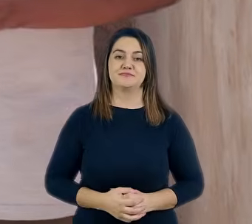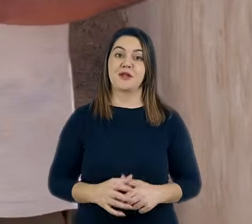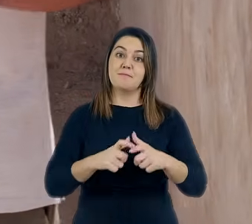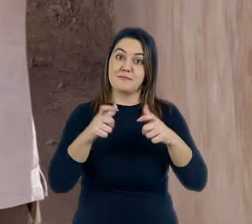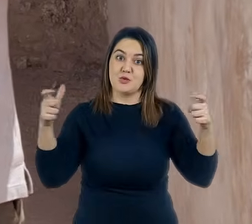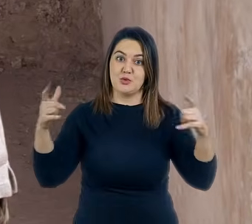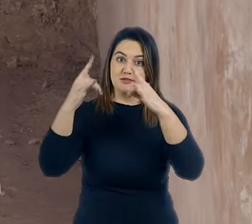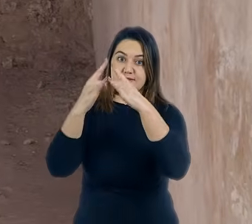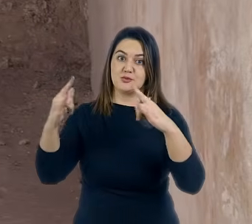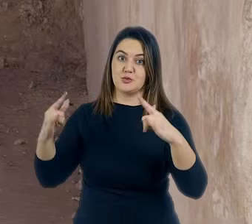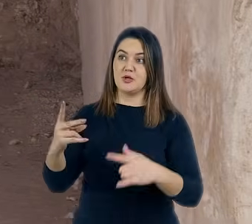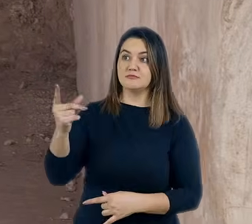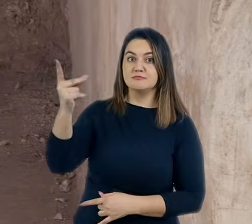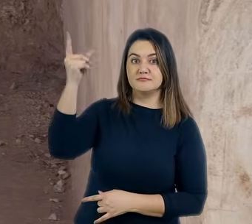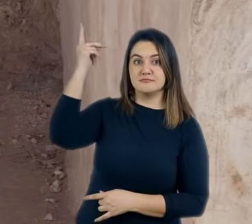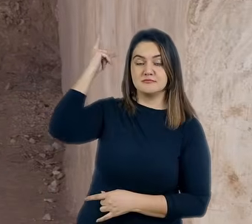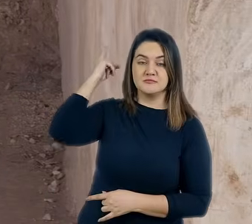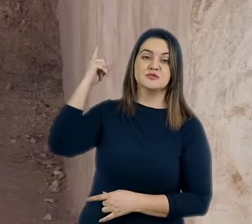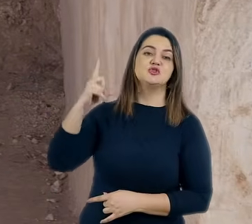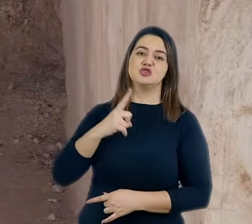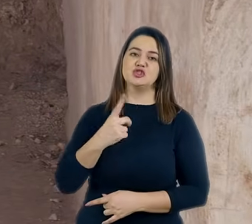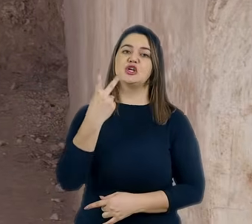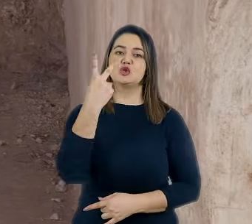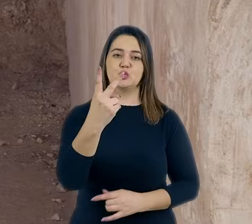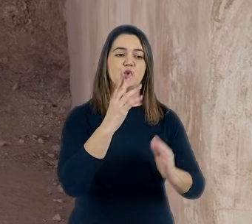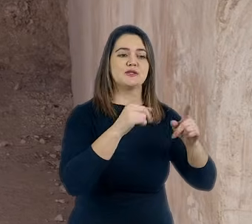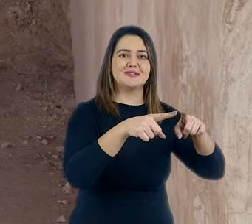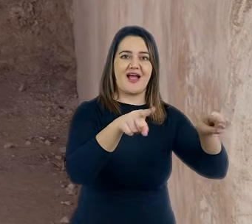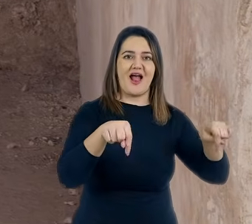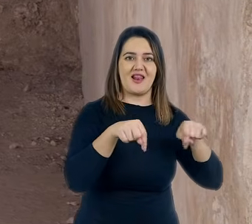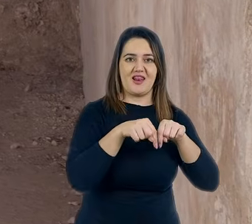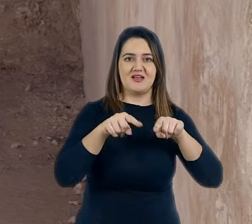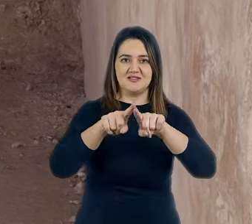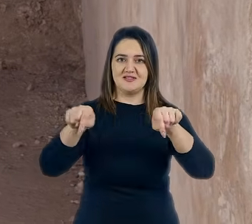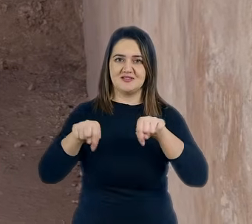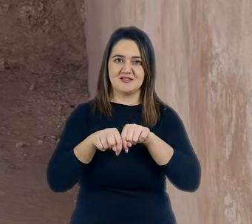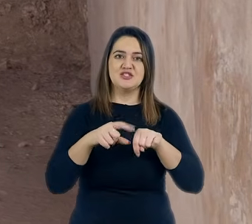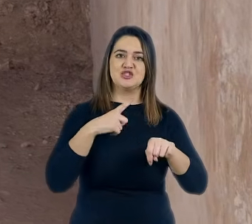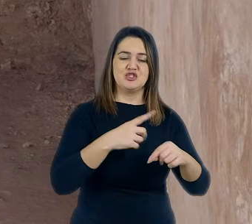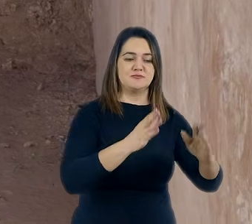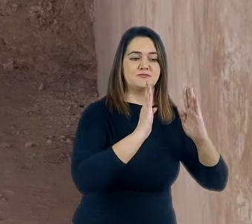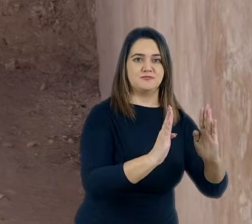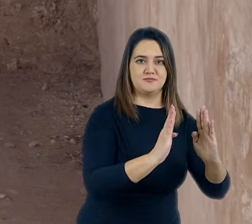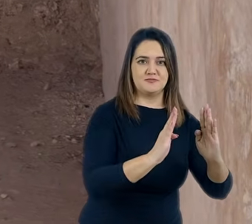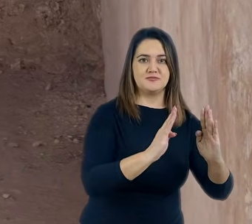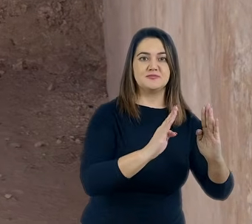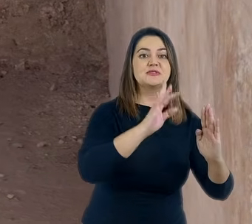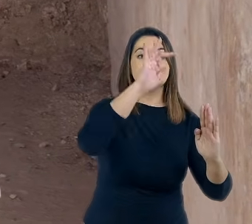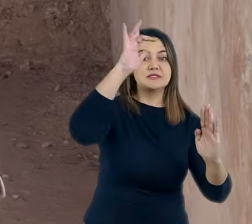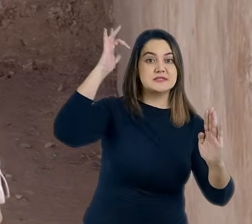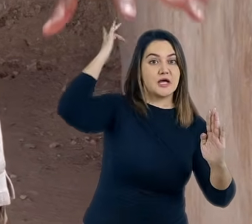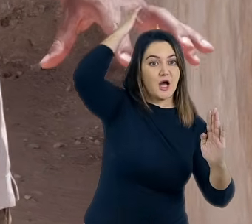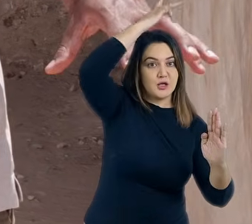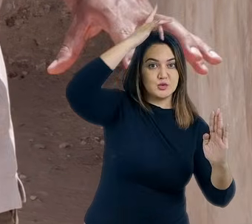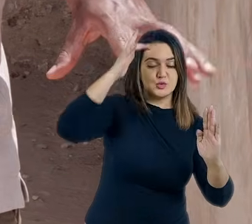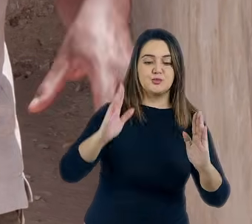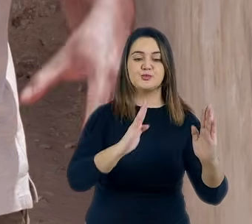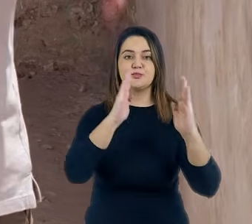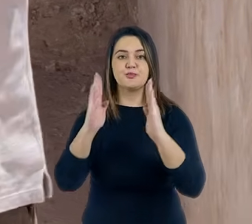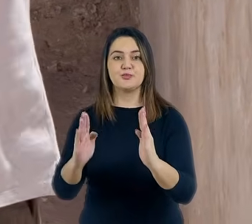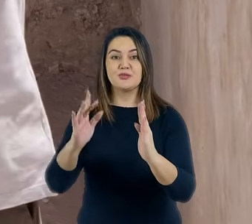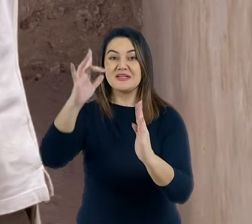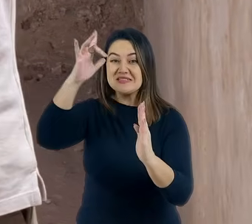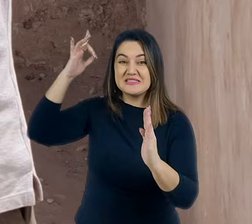Bom, a maior parte dos santuários que nós vemos aqui tinham 2 partes ou 2 cômodos, o lugar santo